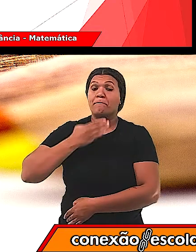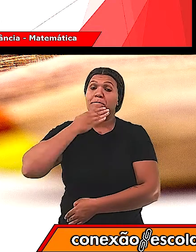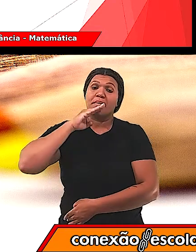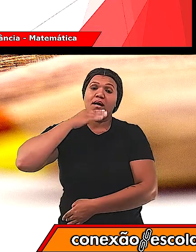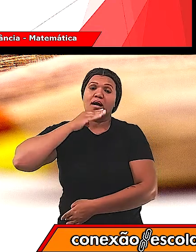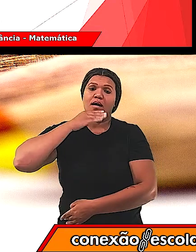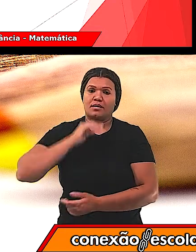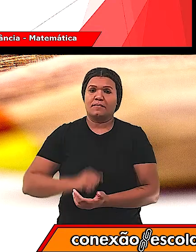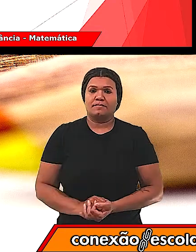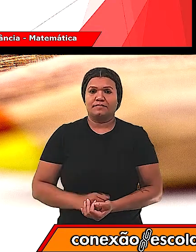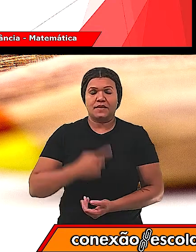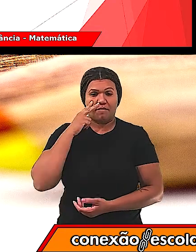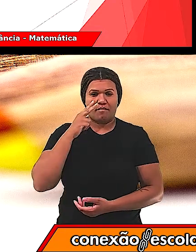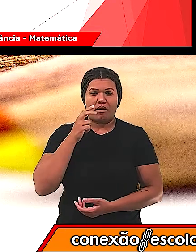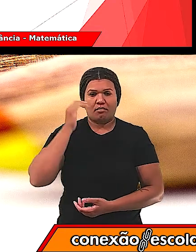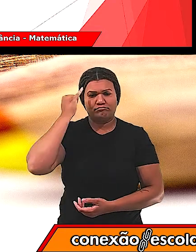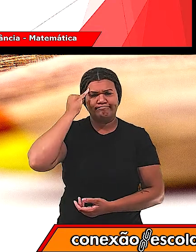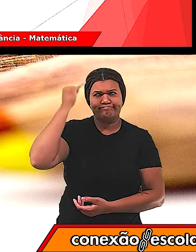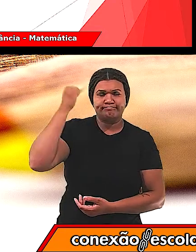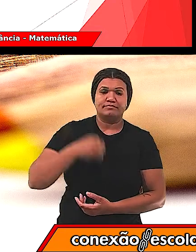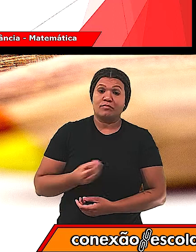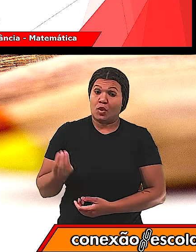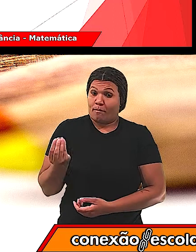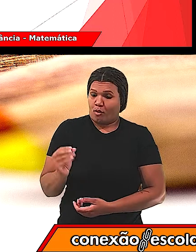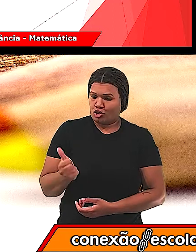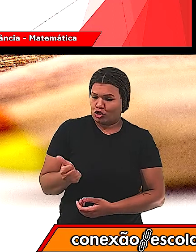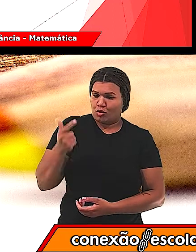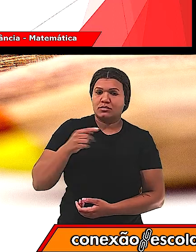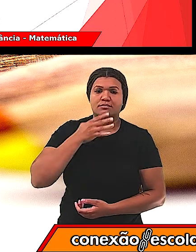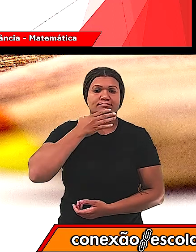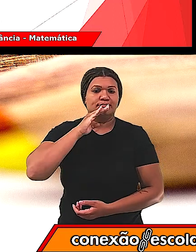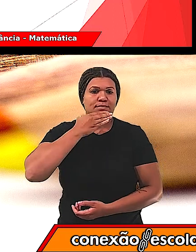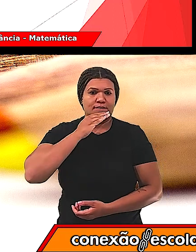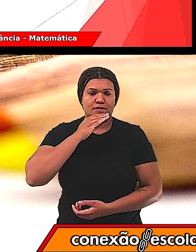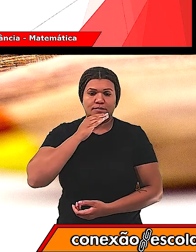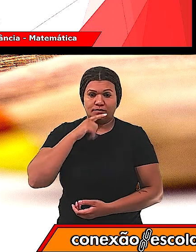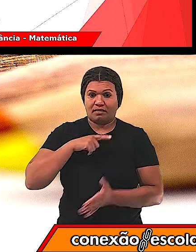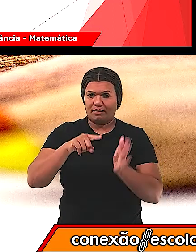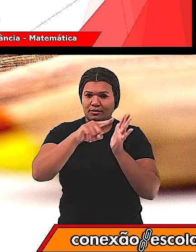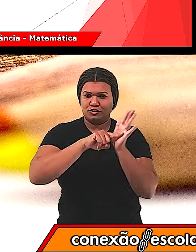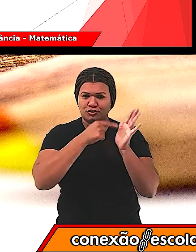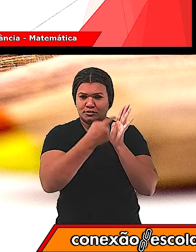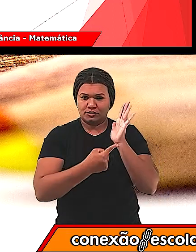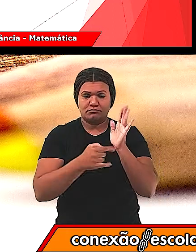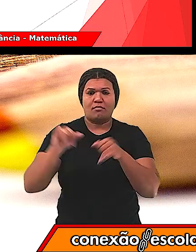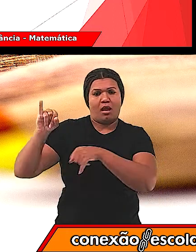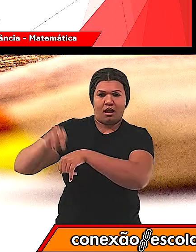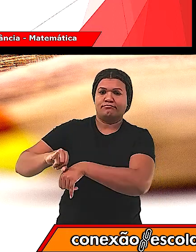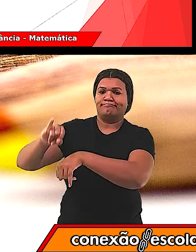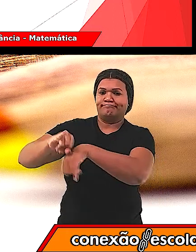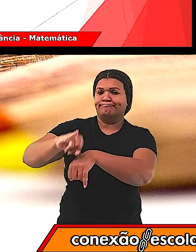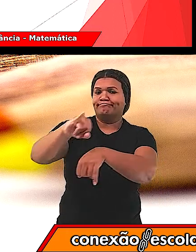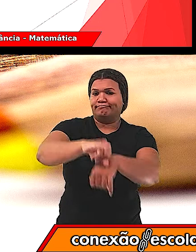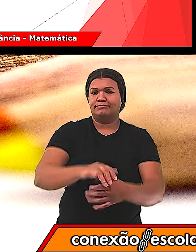aí. Olha essa ideia. Nós colocamos 12 mangas. Essas que estão com o X foram as que caíram.